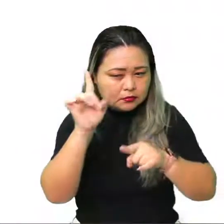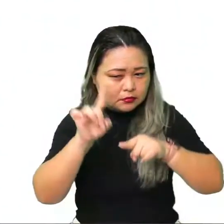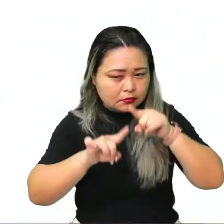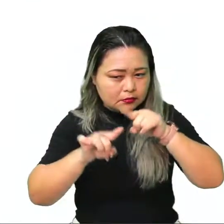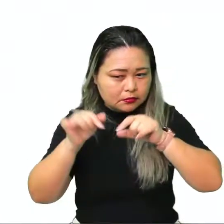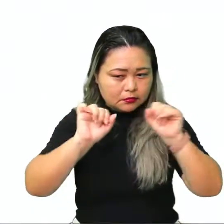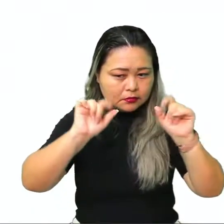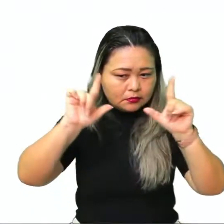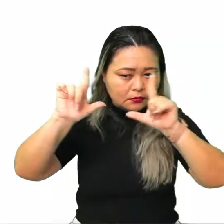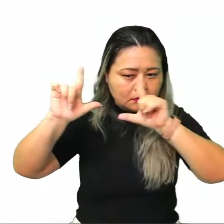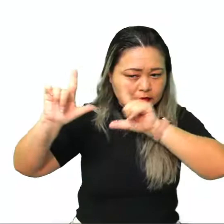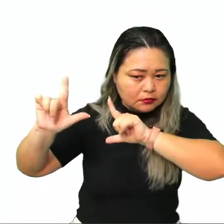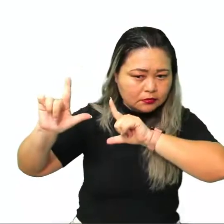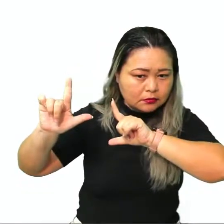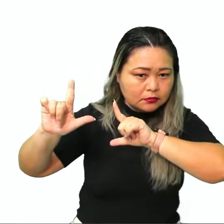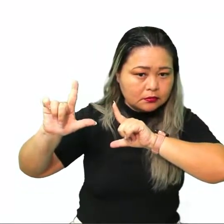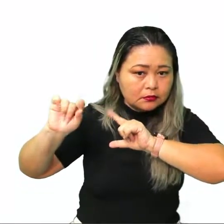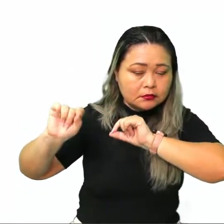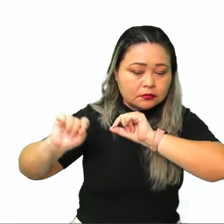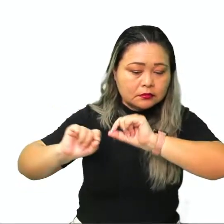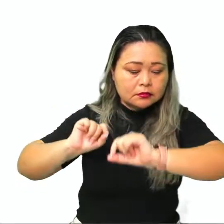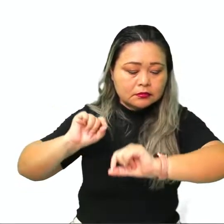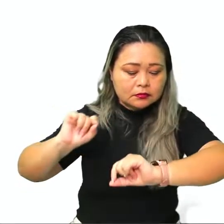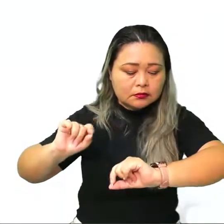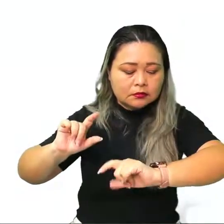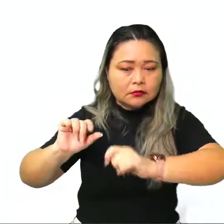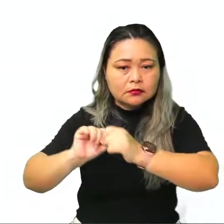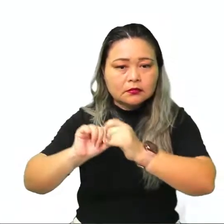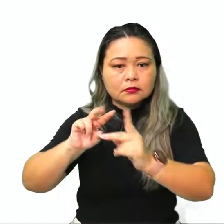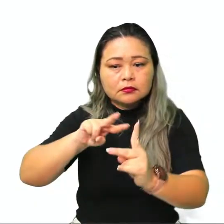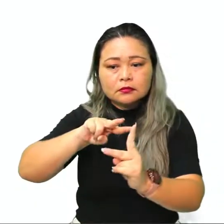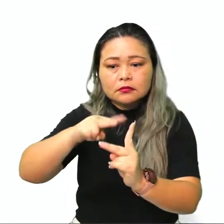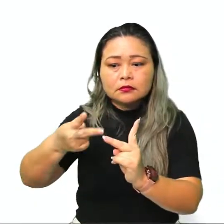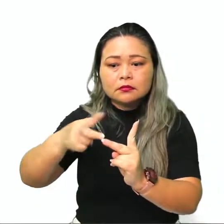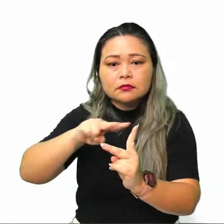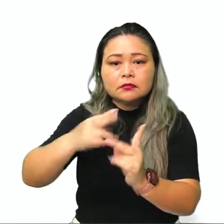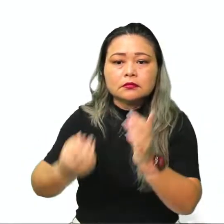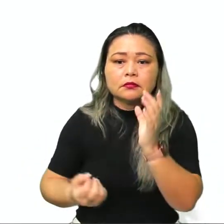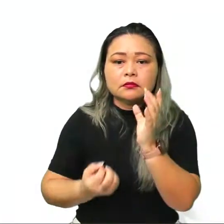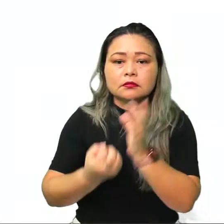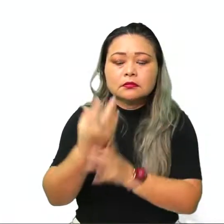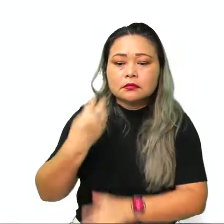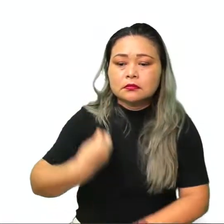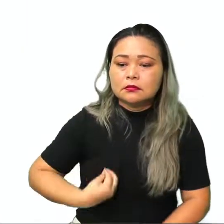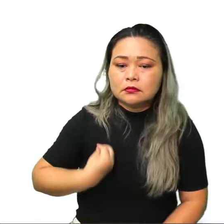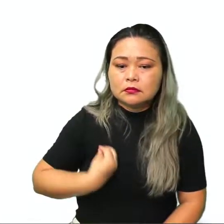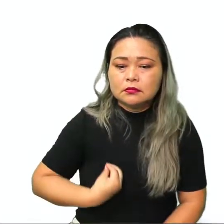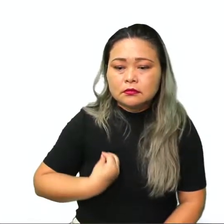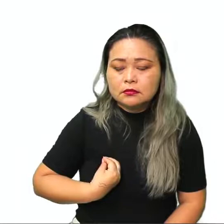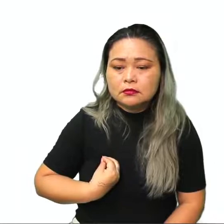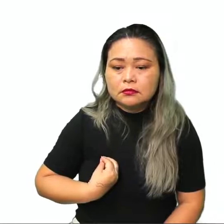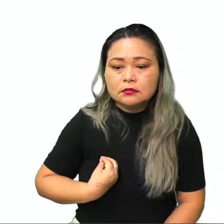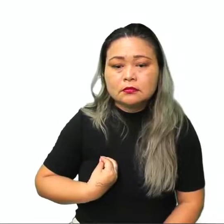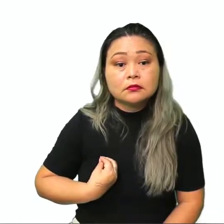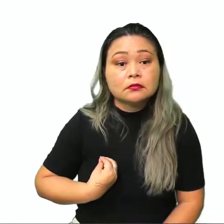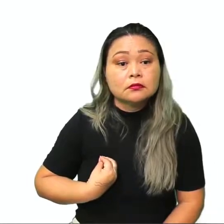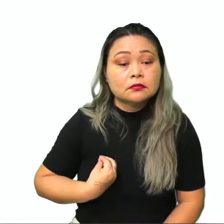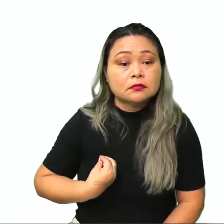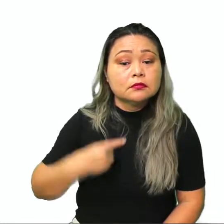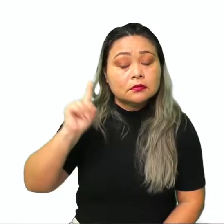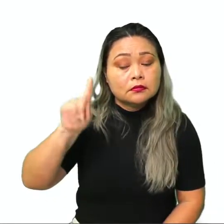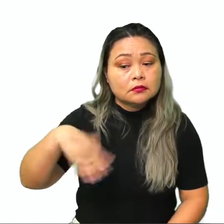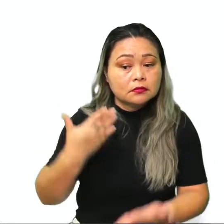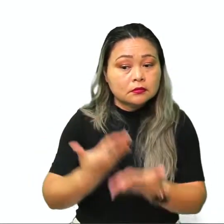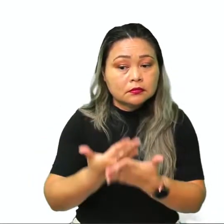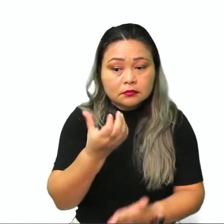material? Então, nós falamos sobre a hipótese sobre a origem da vida. E essa é a nossa